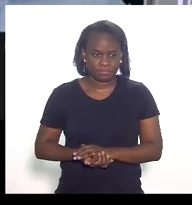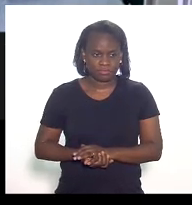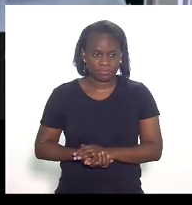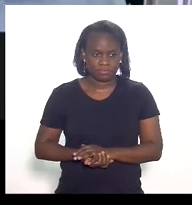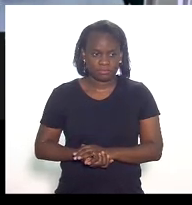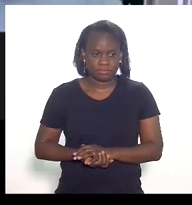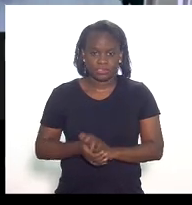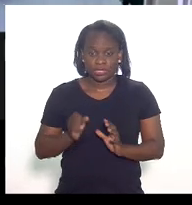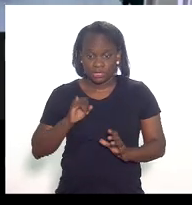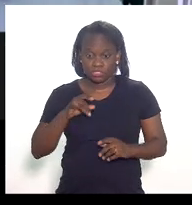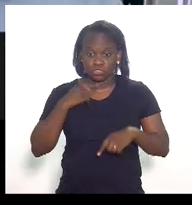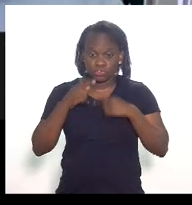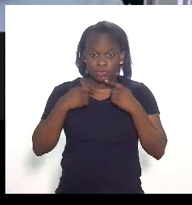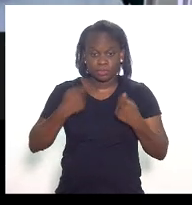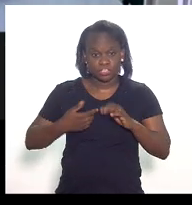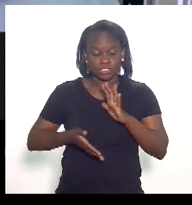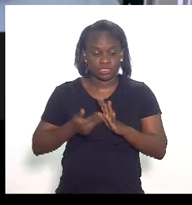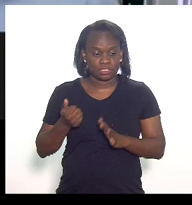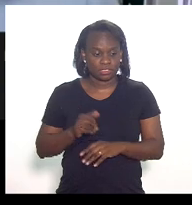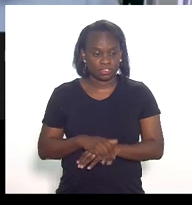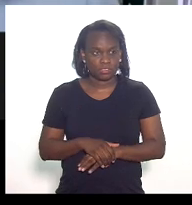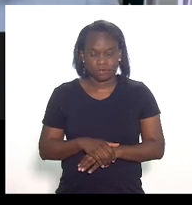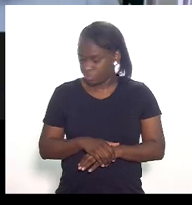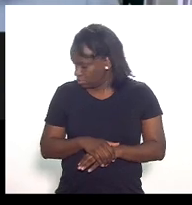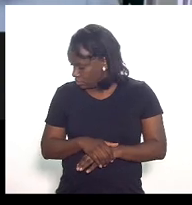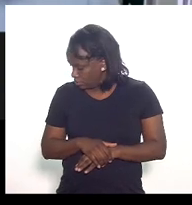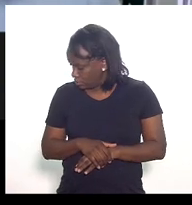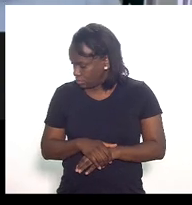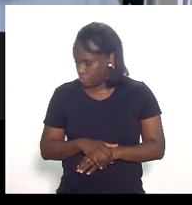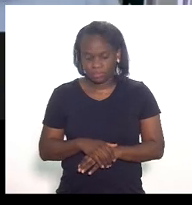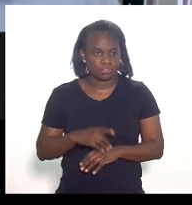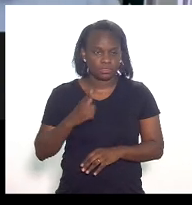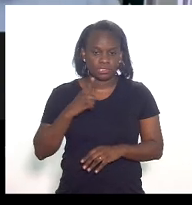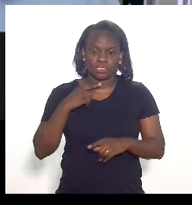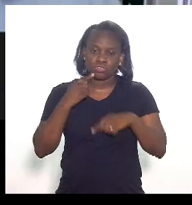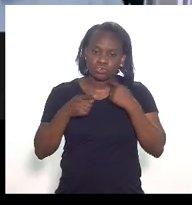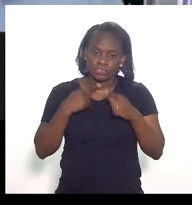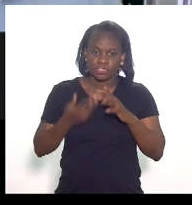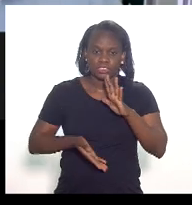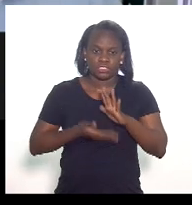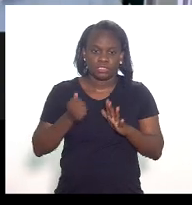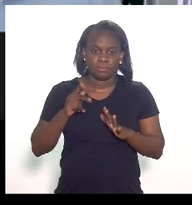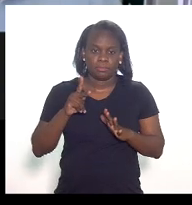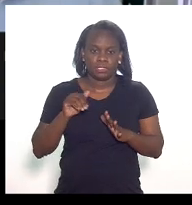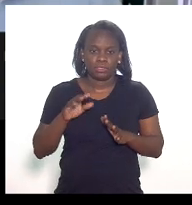Se tiver dúvida, tem que tirar. Tira de pauta, senhor presidente. Eu retiro de pauta.